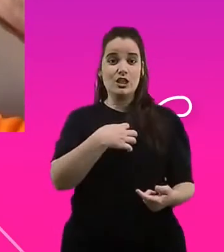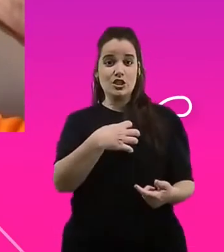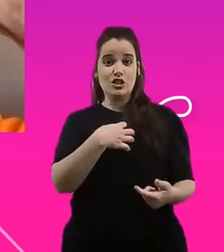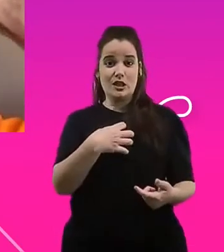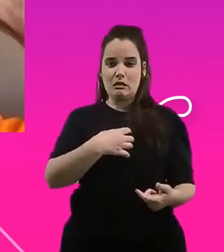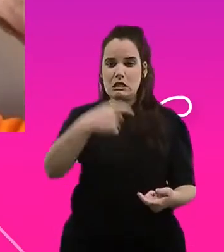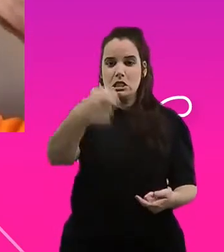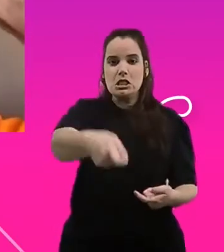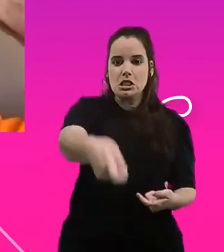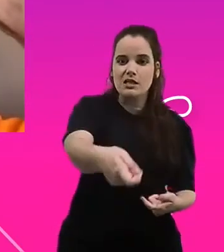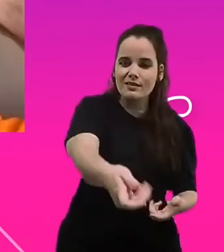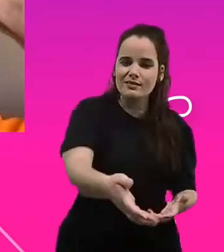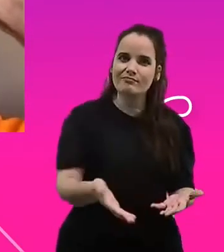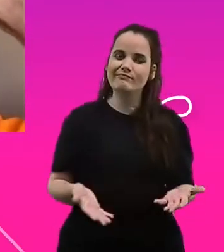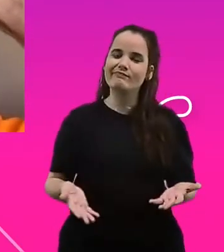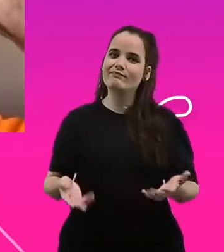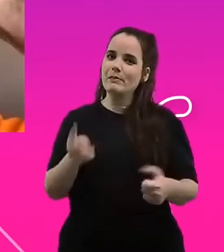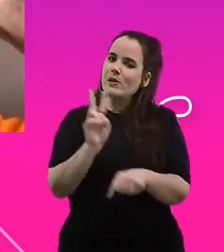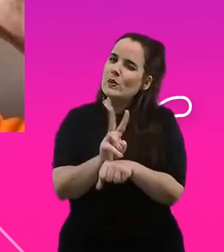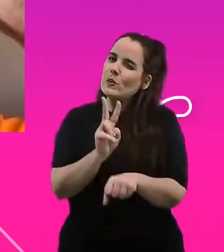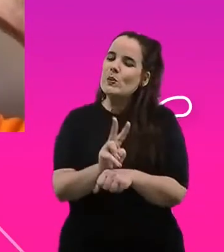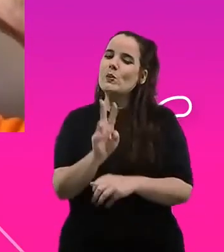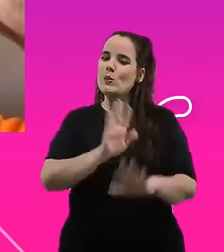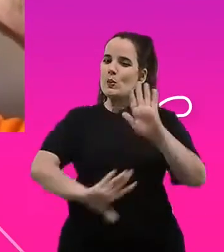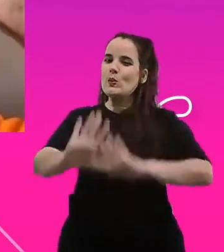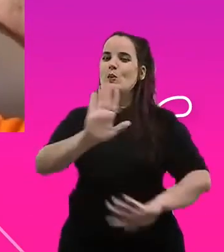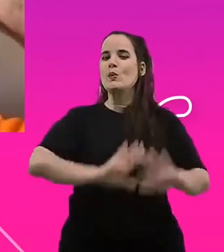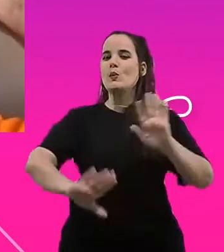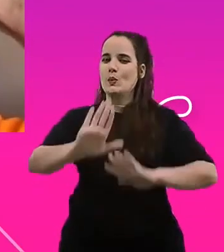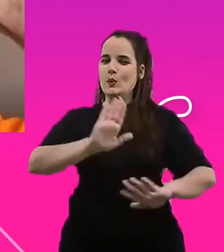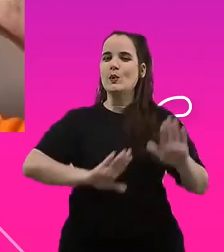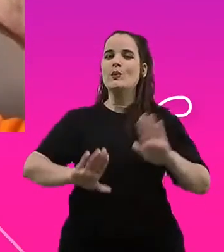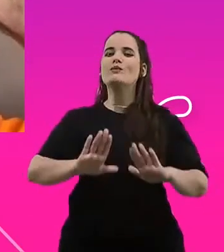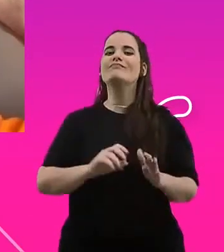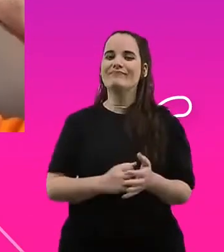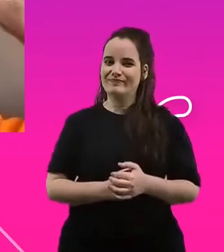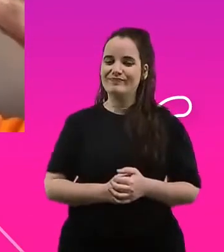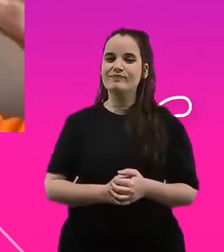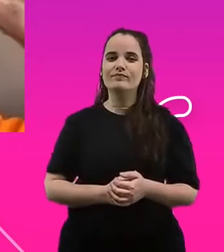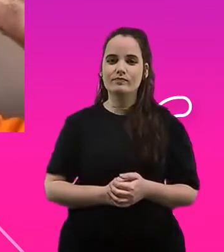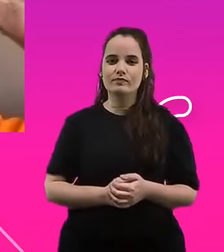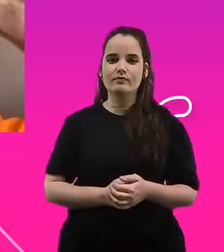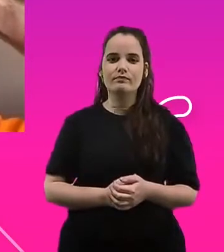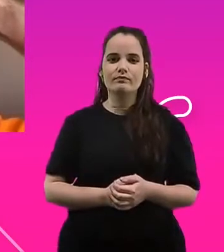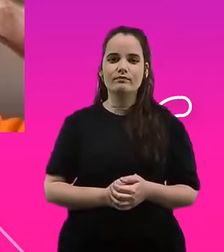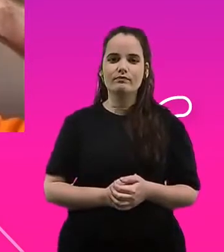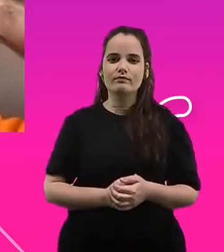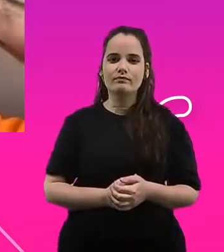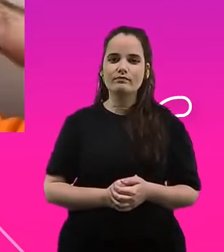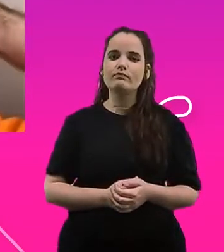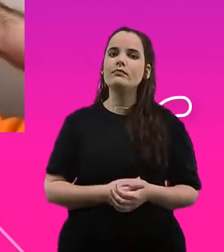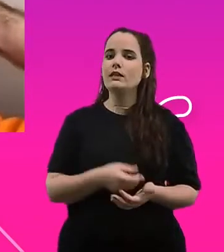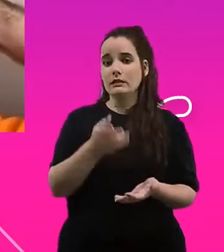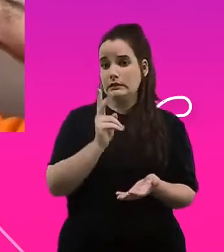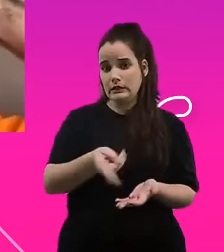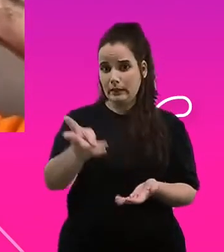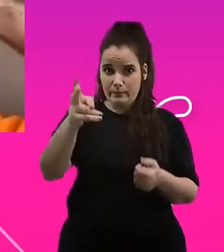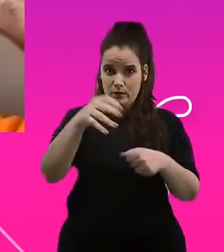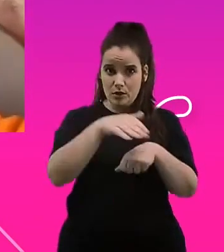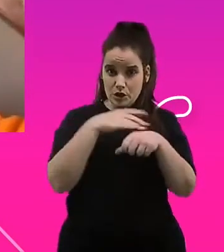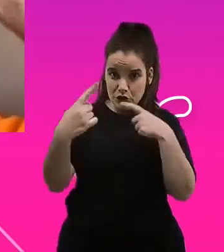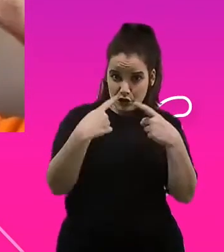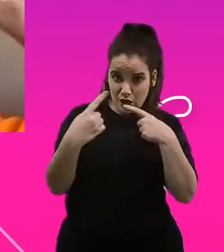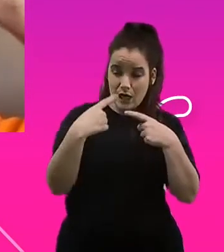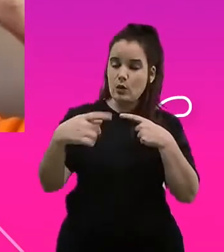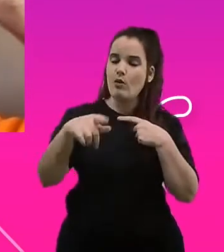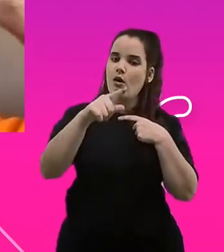uma conversa que começa muito... A gente começa em comunidade, né, conversando sobre esse tema, mas